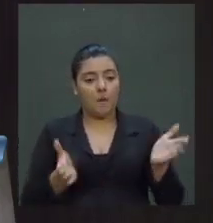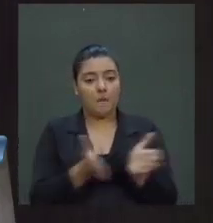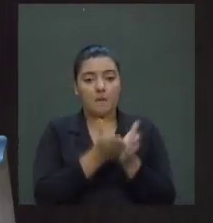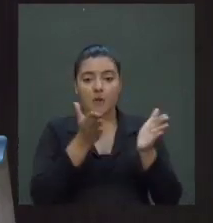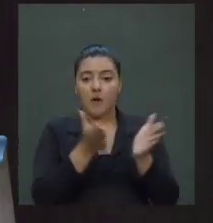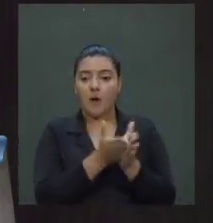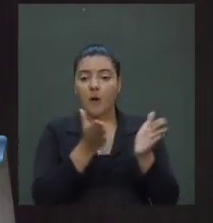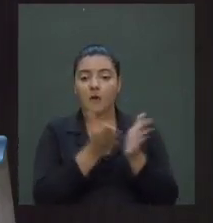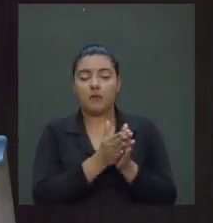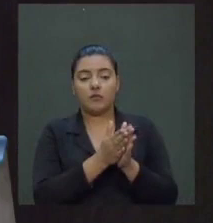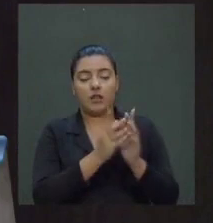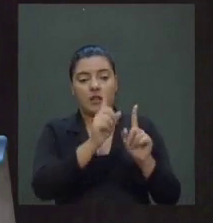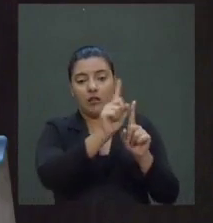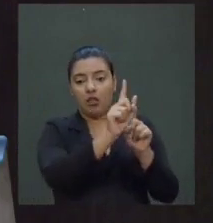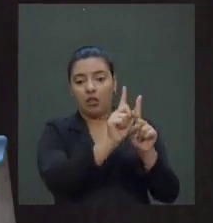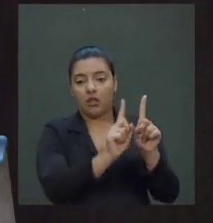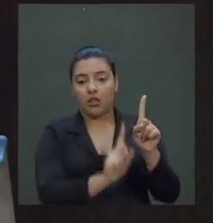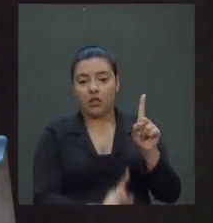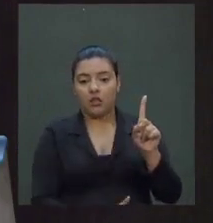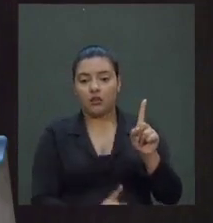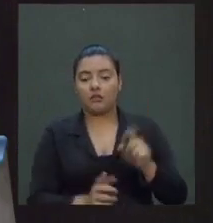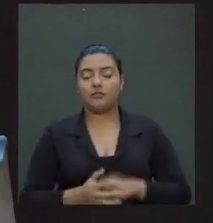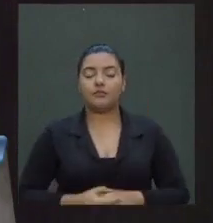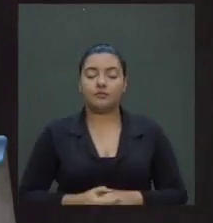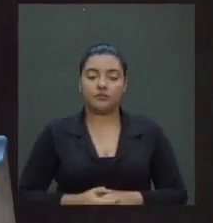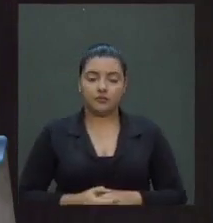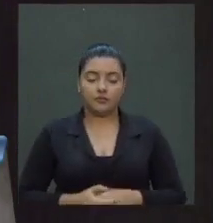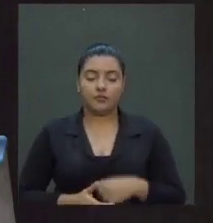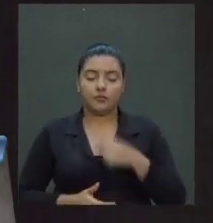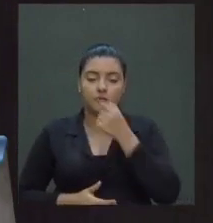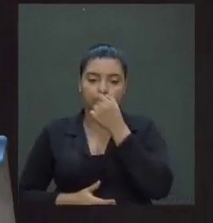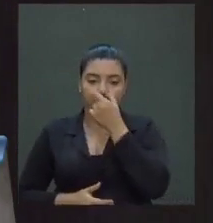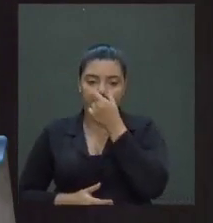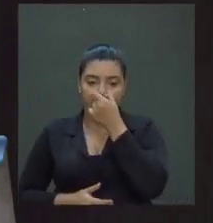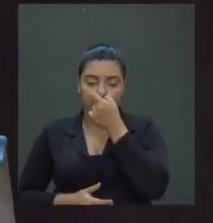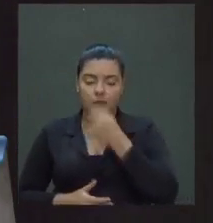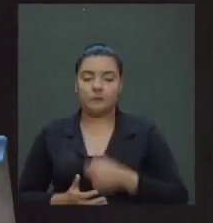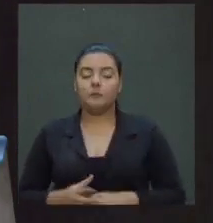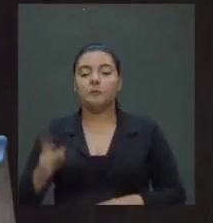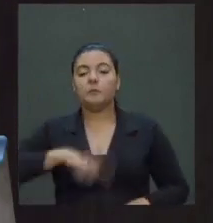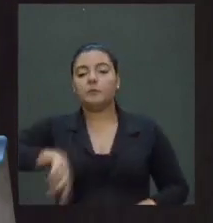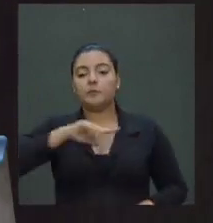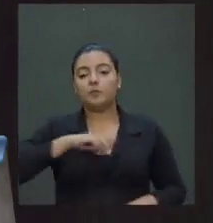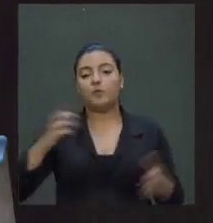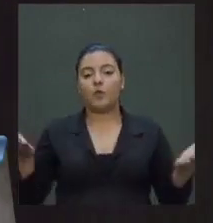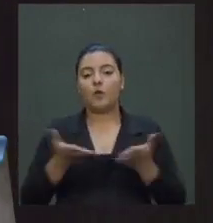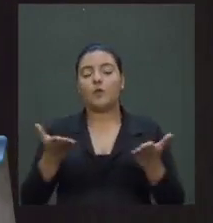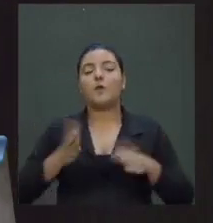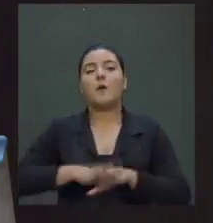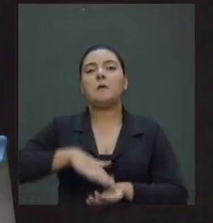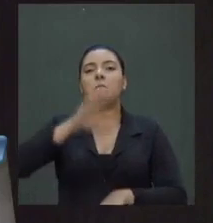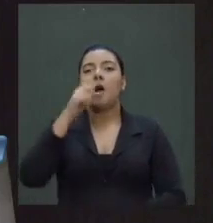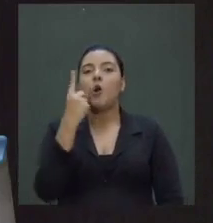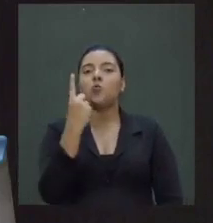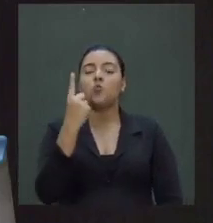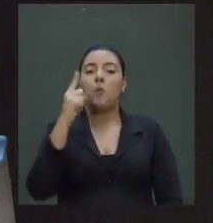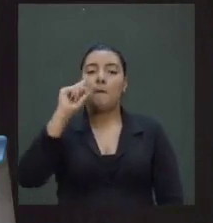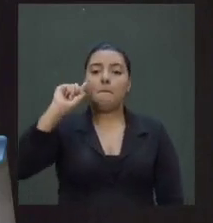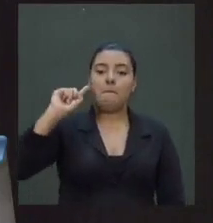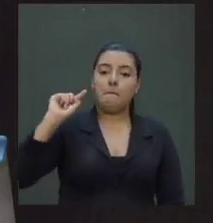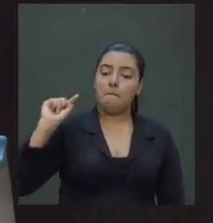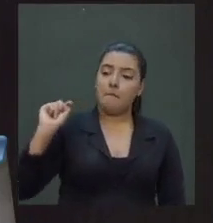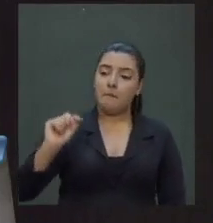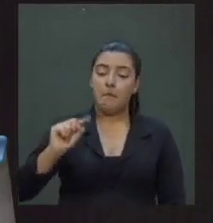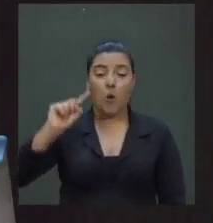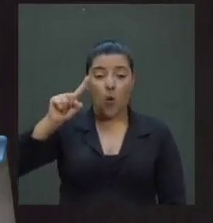pobres e miseráveis estaciona. Nós temos hoje mais de 1 milhão de pessoas